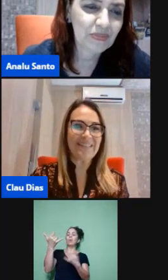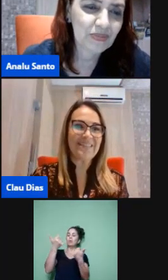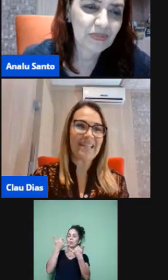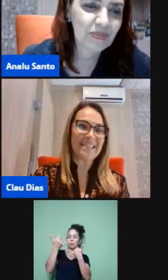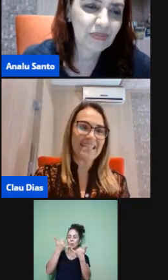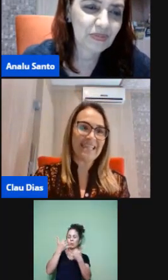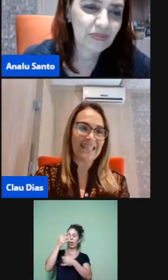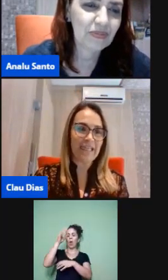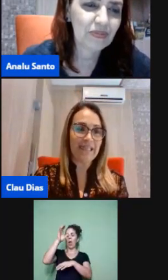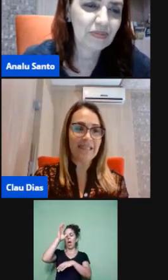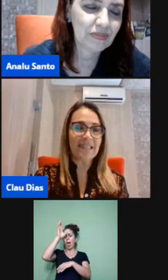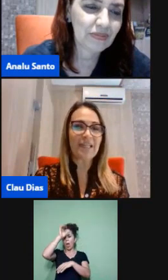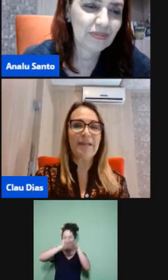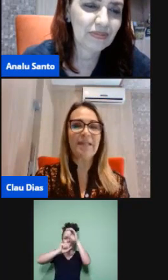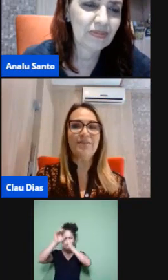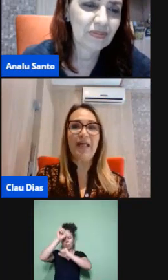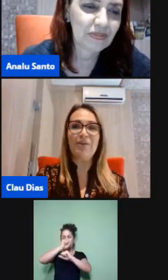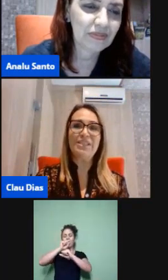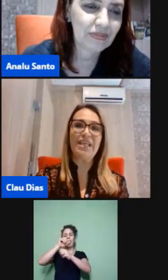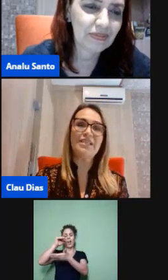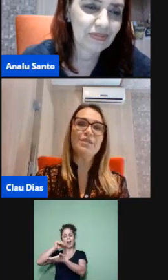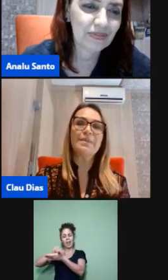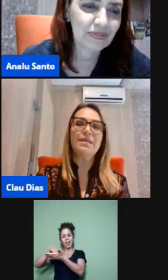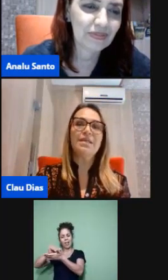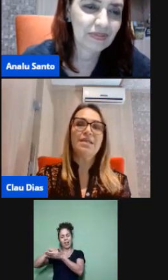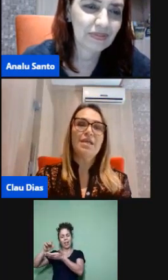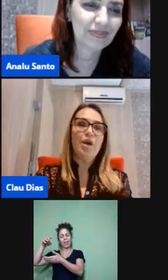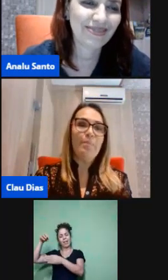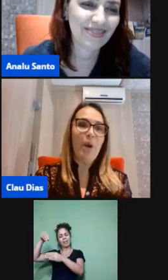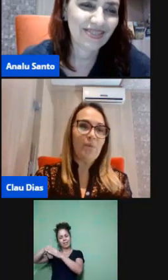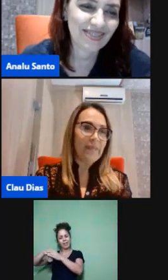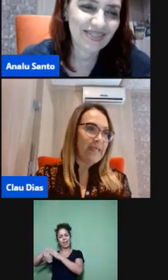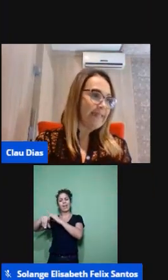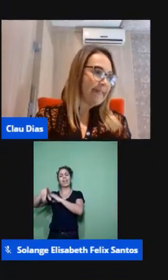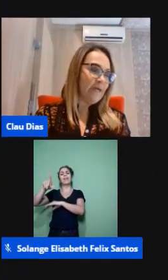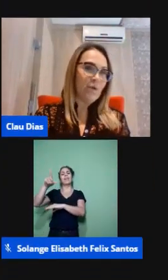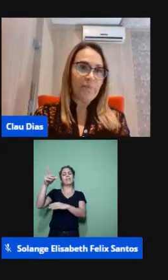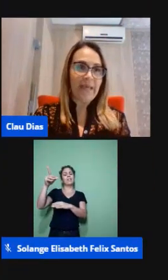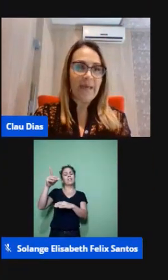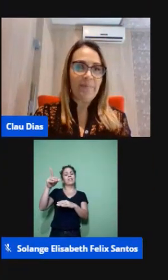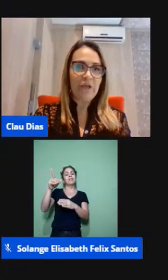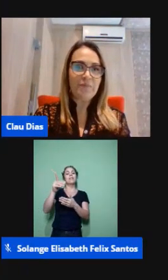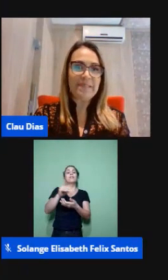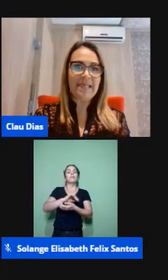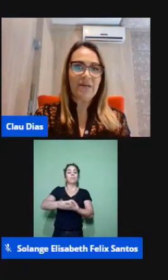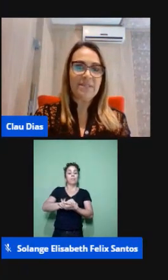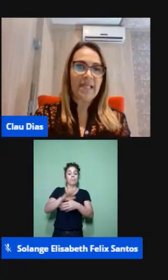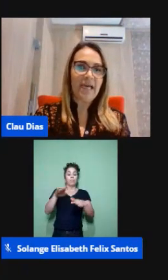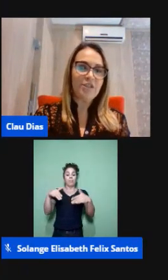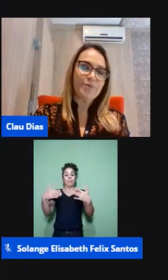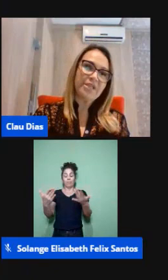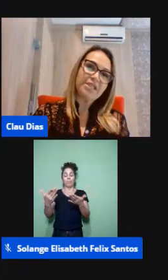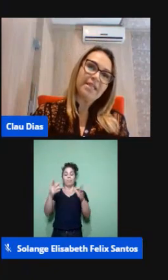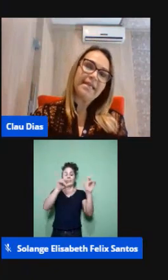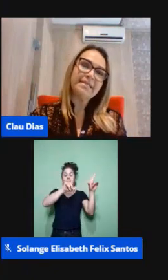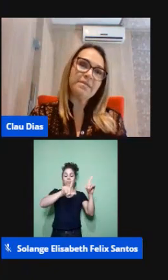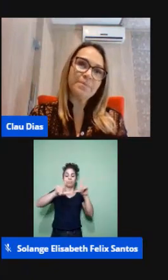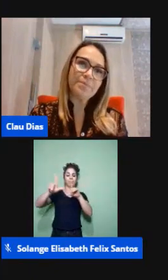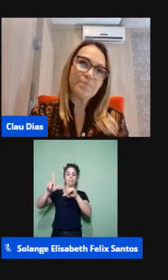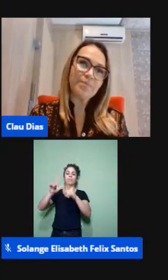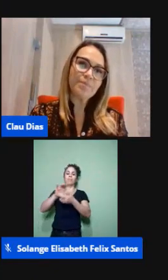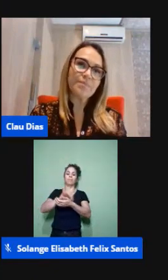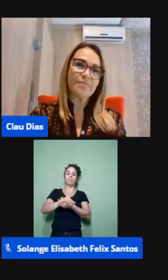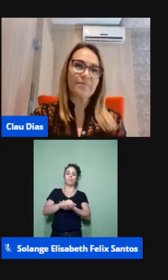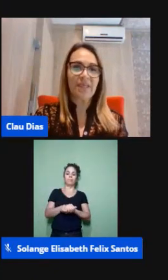longo dos anos lá na secretaria, né, trabalhando lá com a gente. Bom, então, pode passar o slide, por